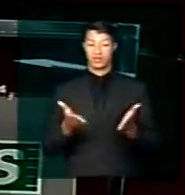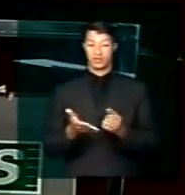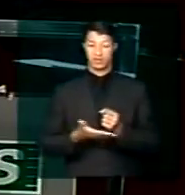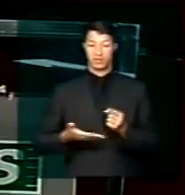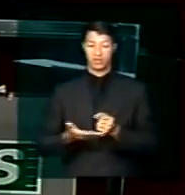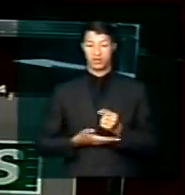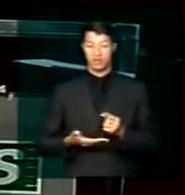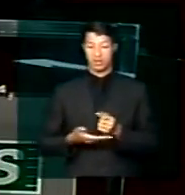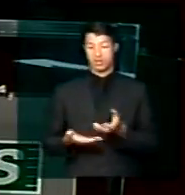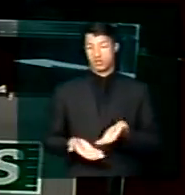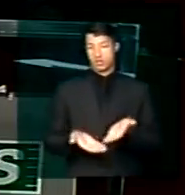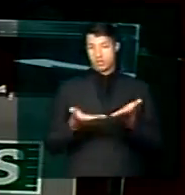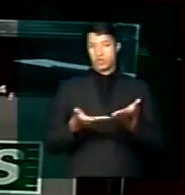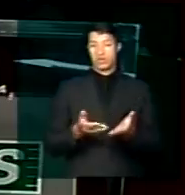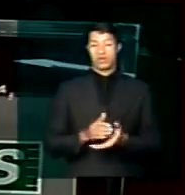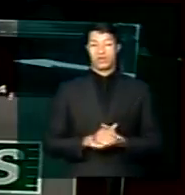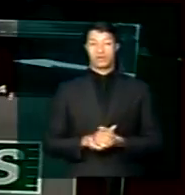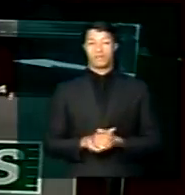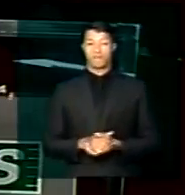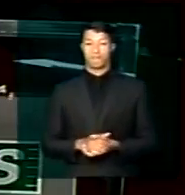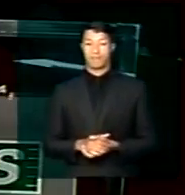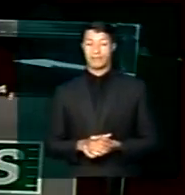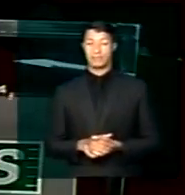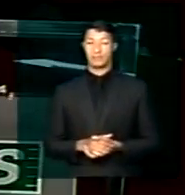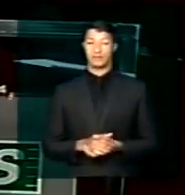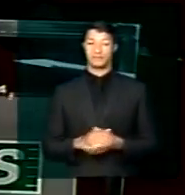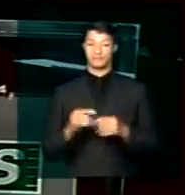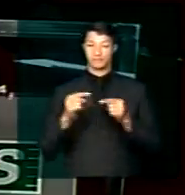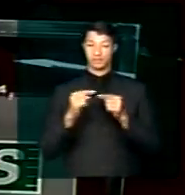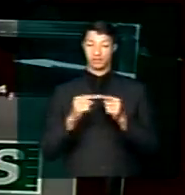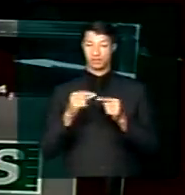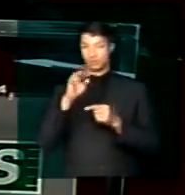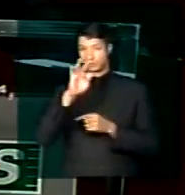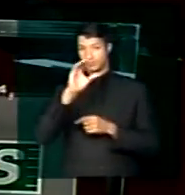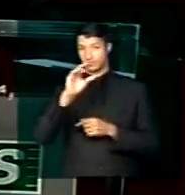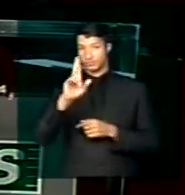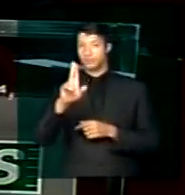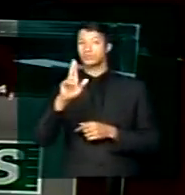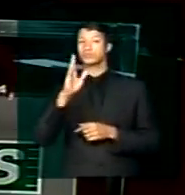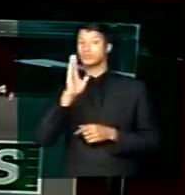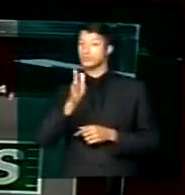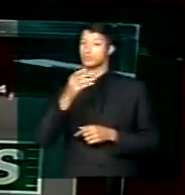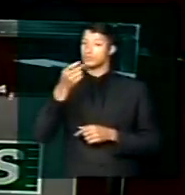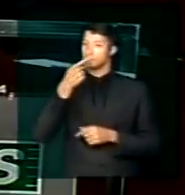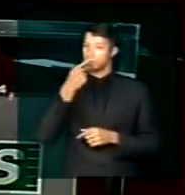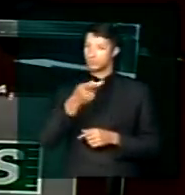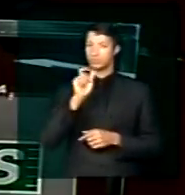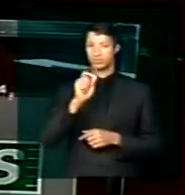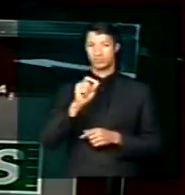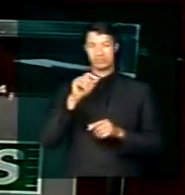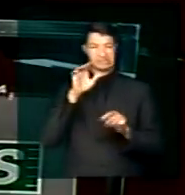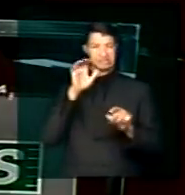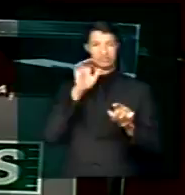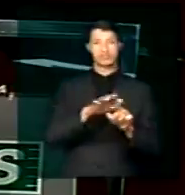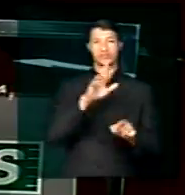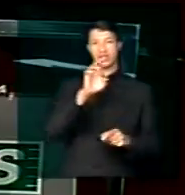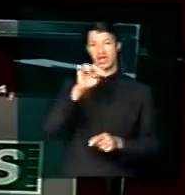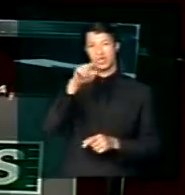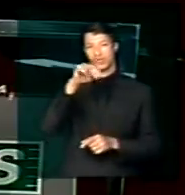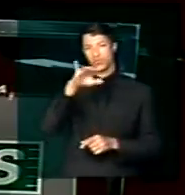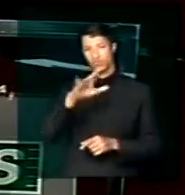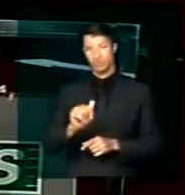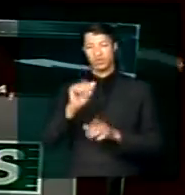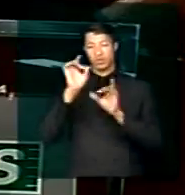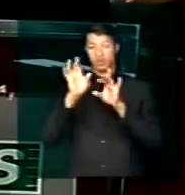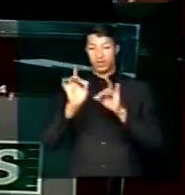com chapéu alheio. No acordo do Tribunal de Contas da União, foi estimado que o impacto das renúncias tributárias,